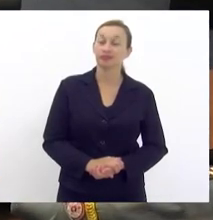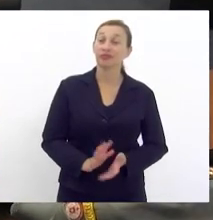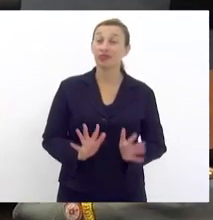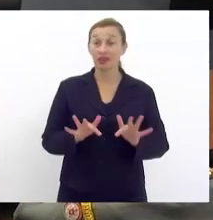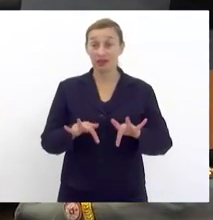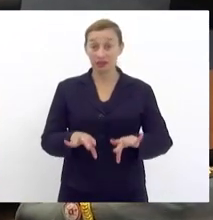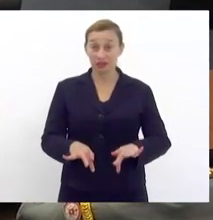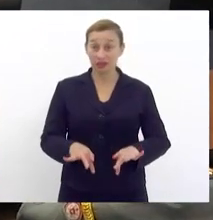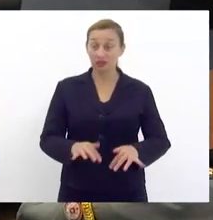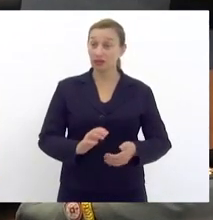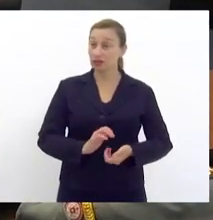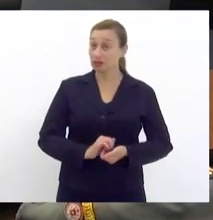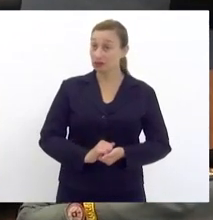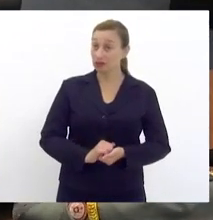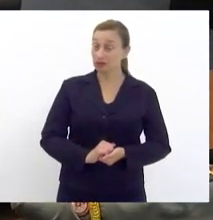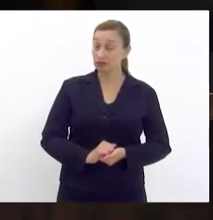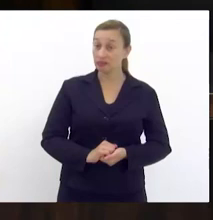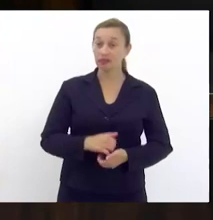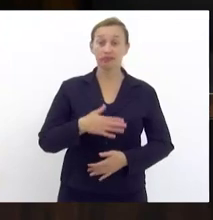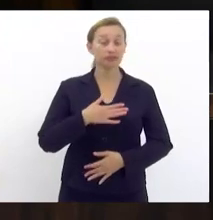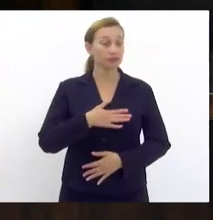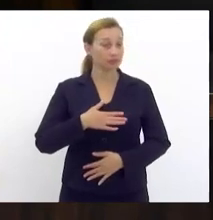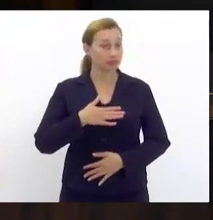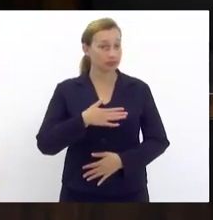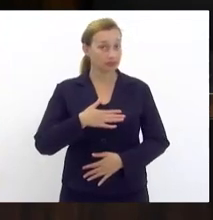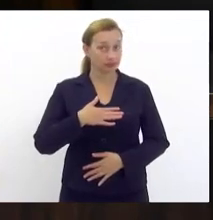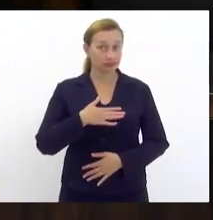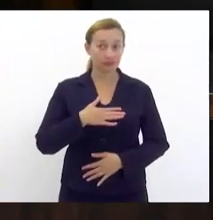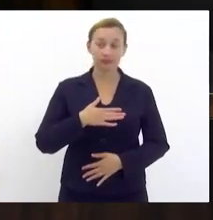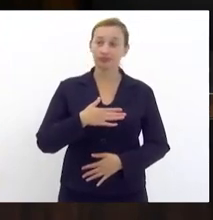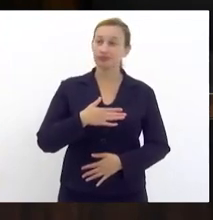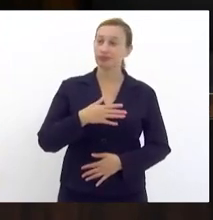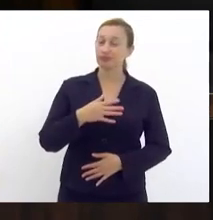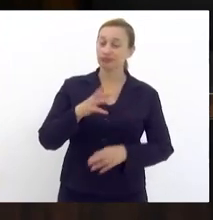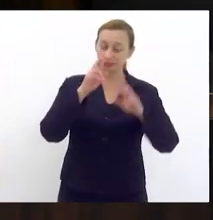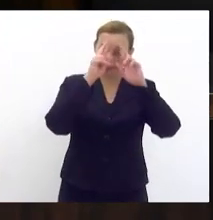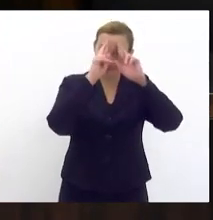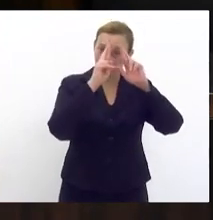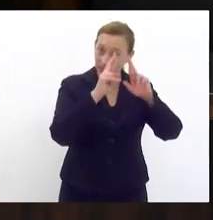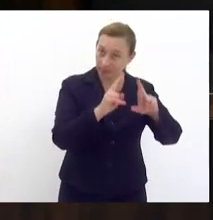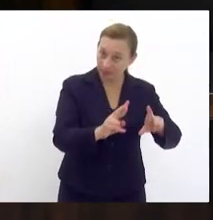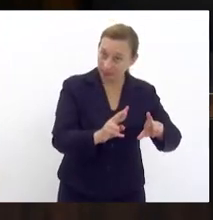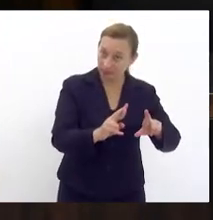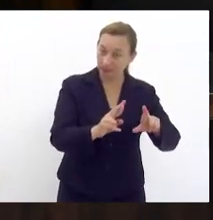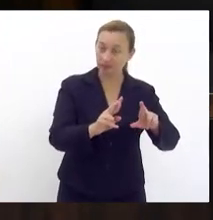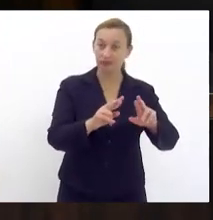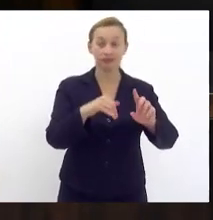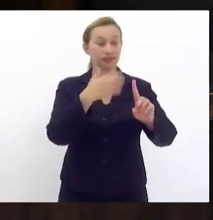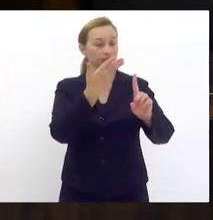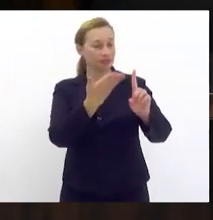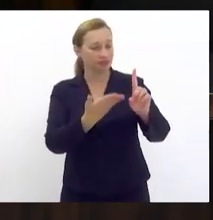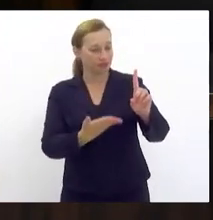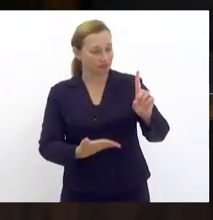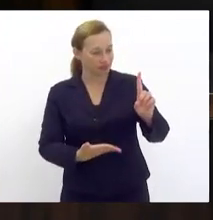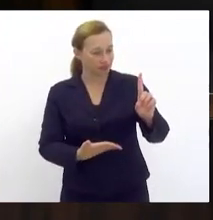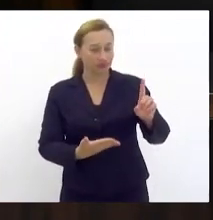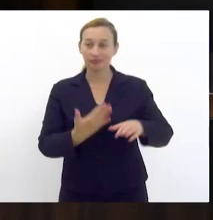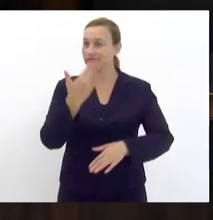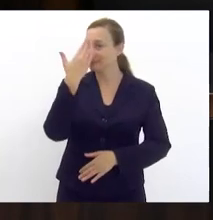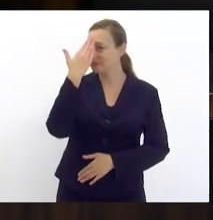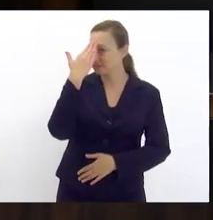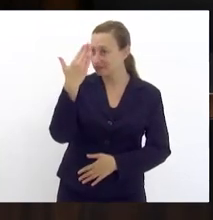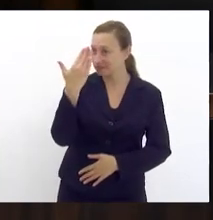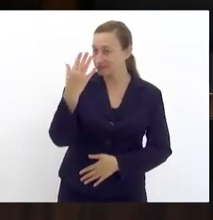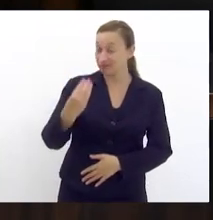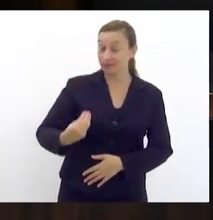Finalizando, gostaria de reiterar o nosso respeito ao homenageado e agradecer